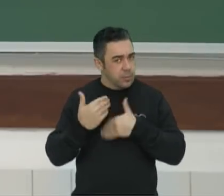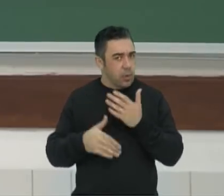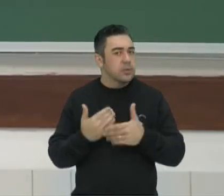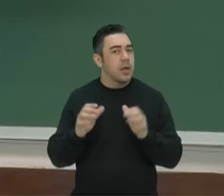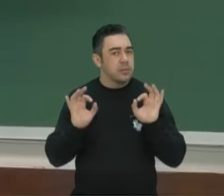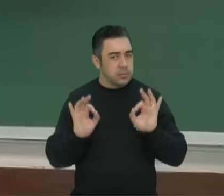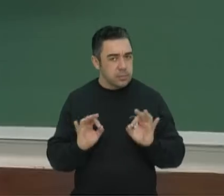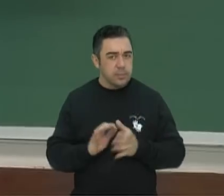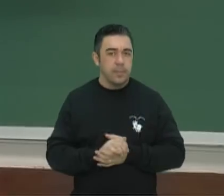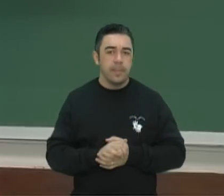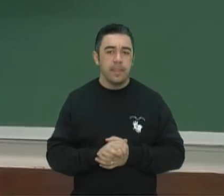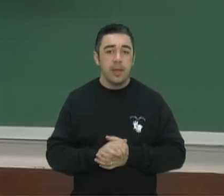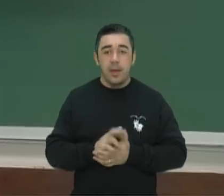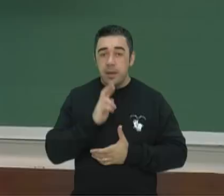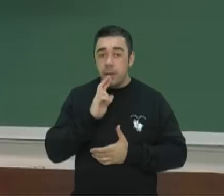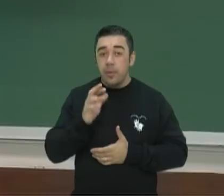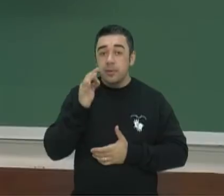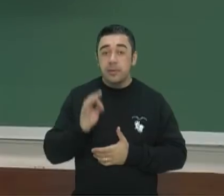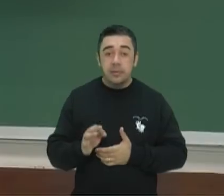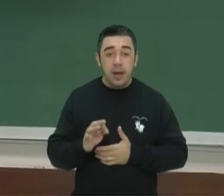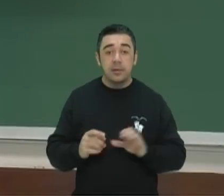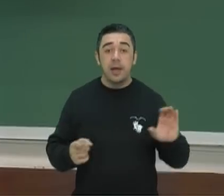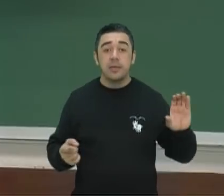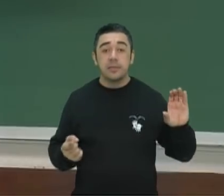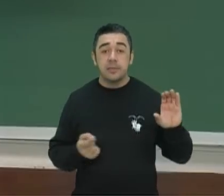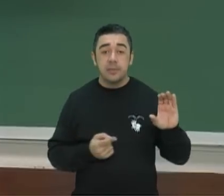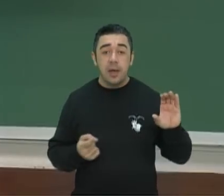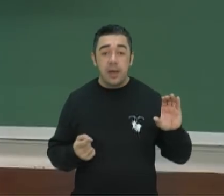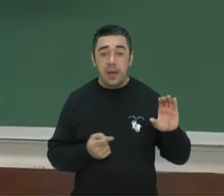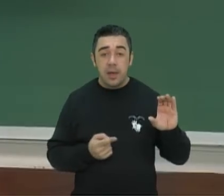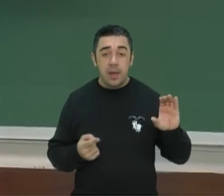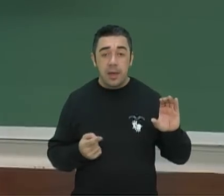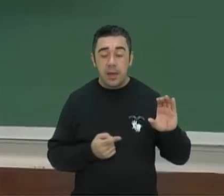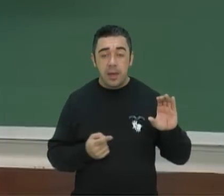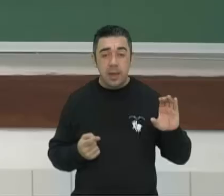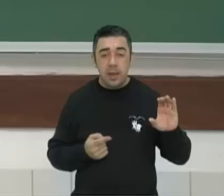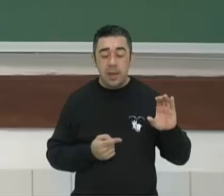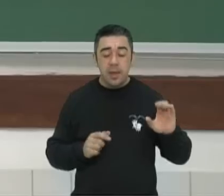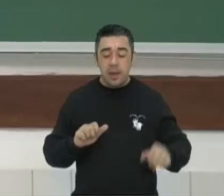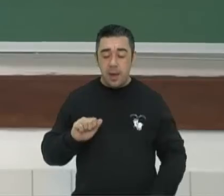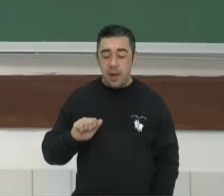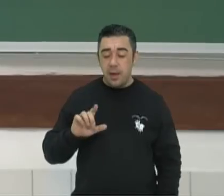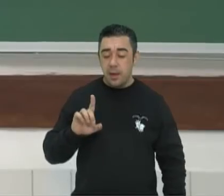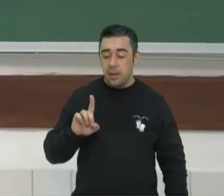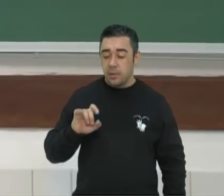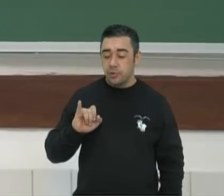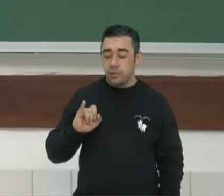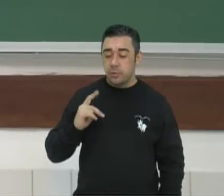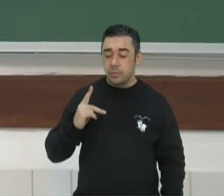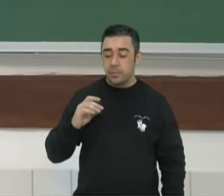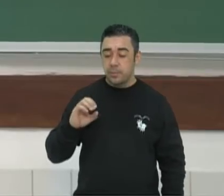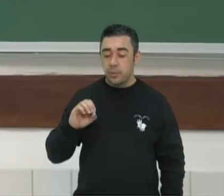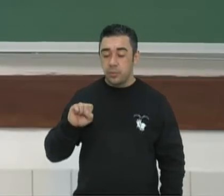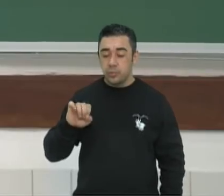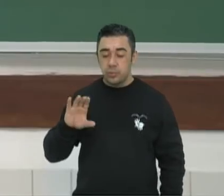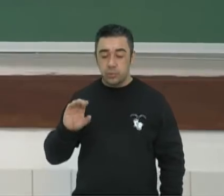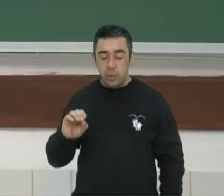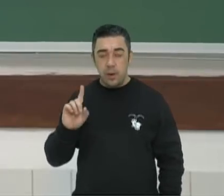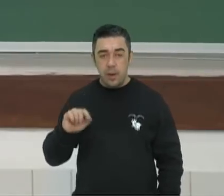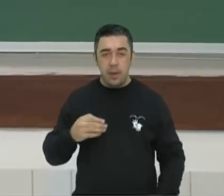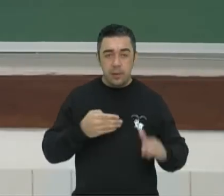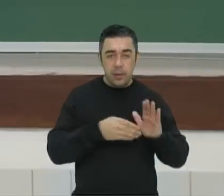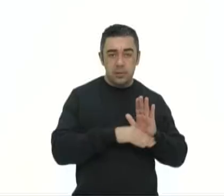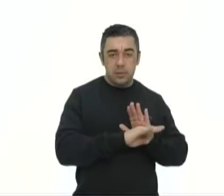ali. A correta, portanto, é a letra C, né, que diz que ele é, o adiposo, ele é reserva energética